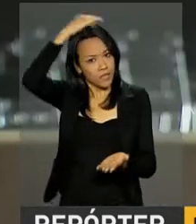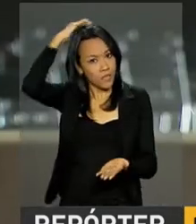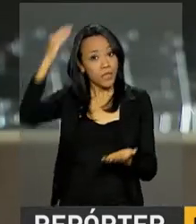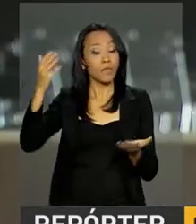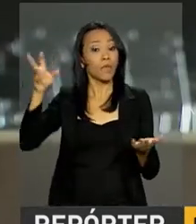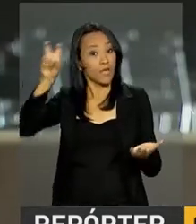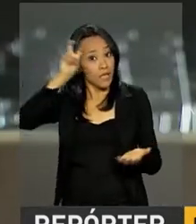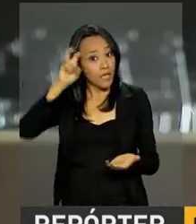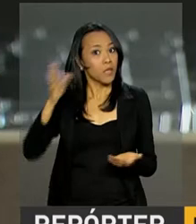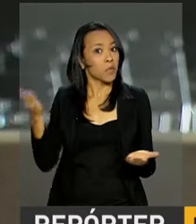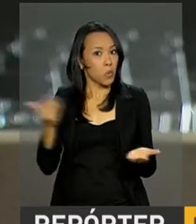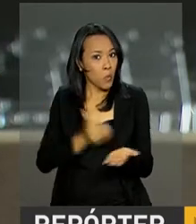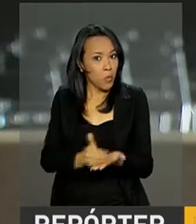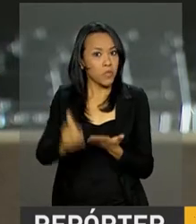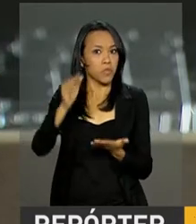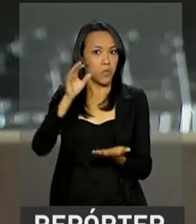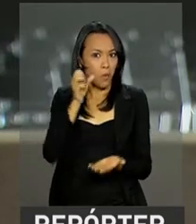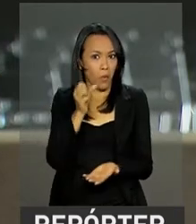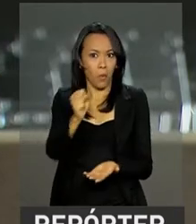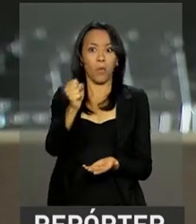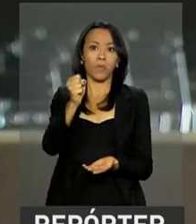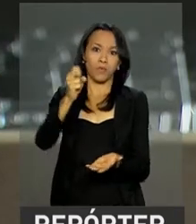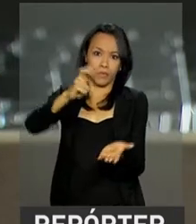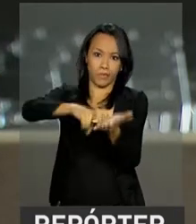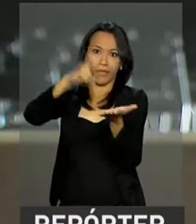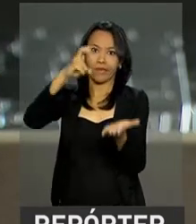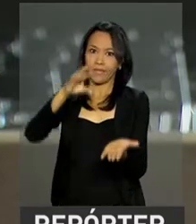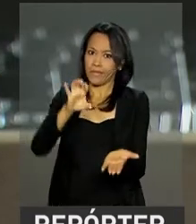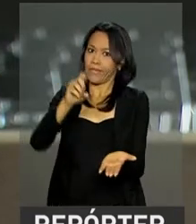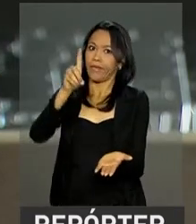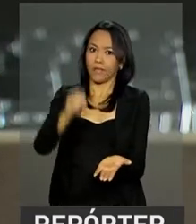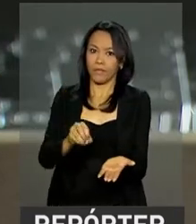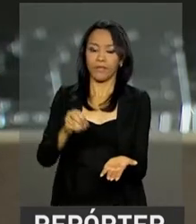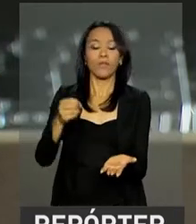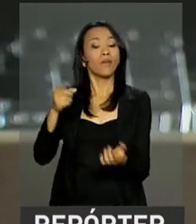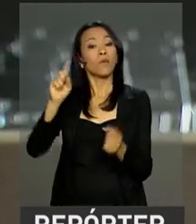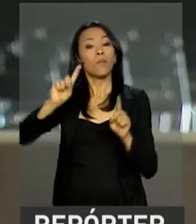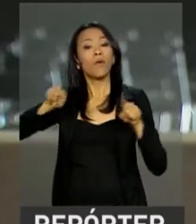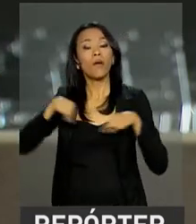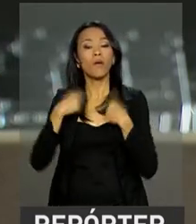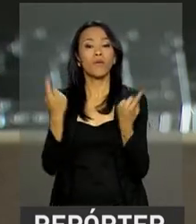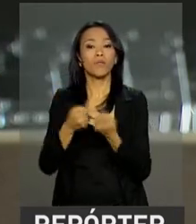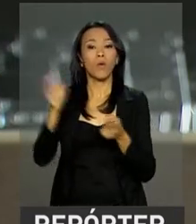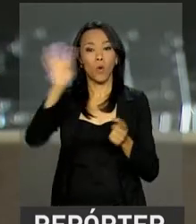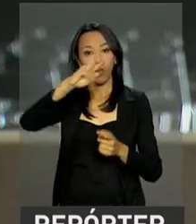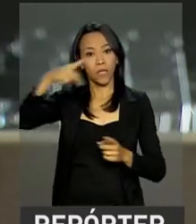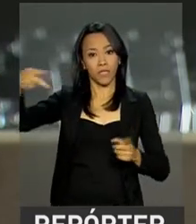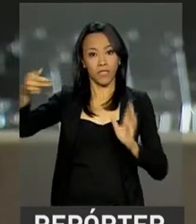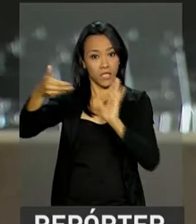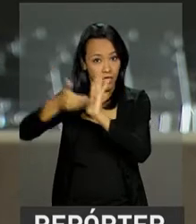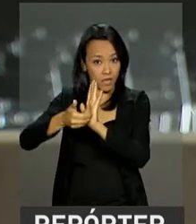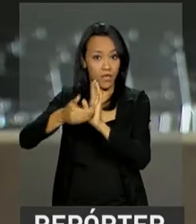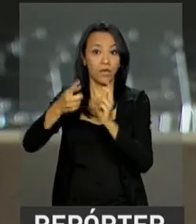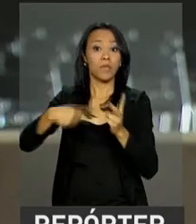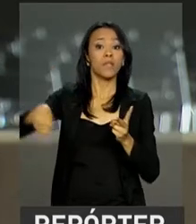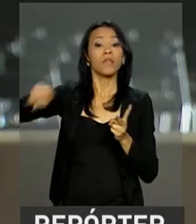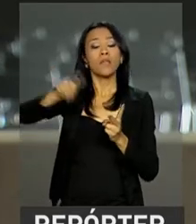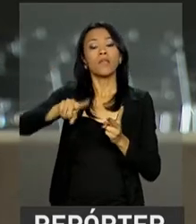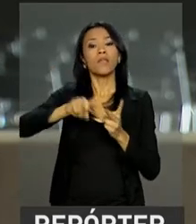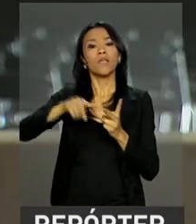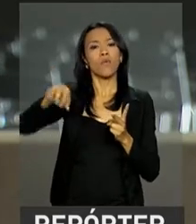começaram cedo às 8 e meia da manhã em uma reunião com o presidente da câmara deputado rodrigo maia e com deputados